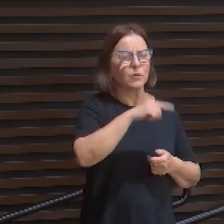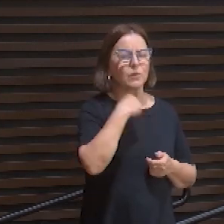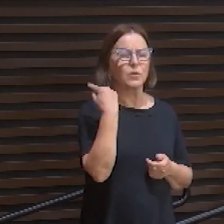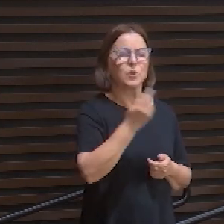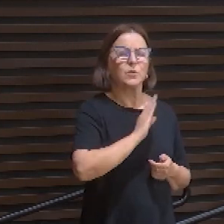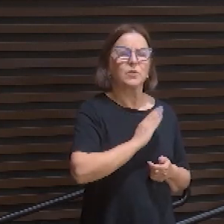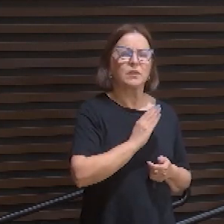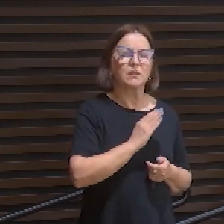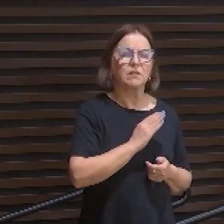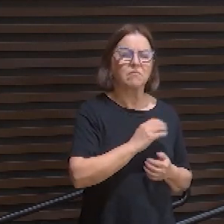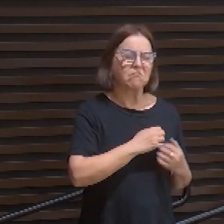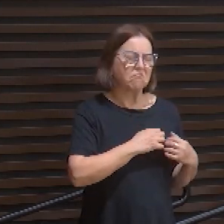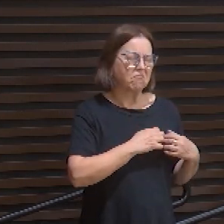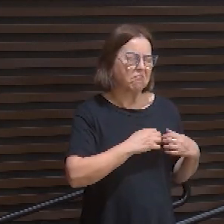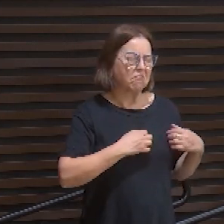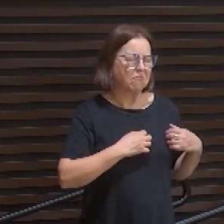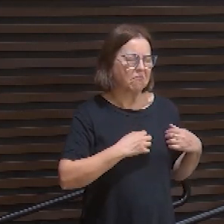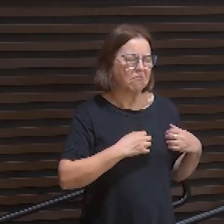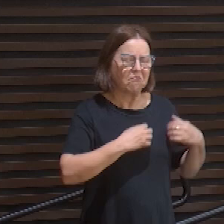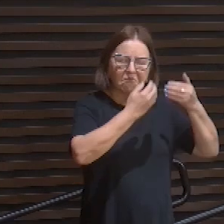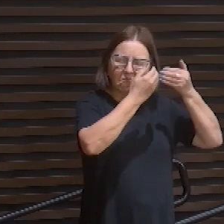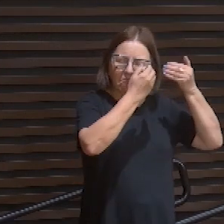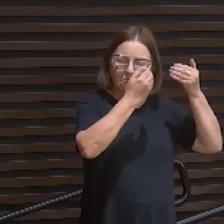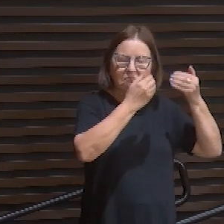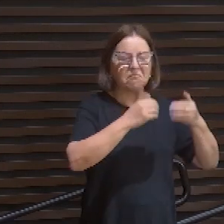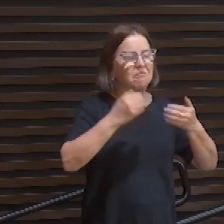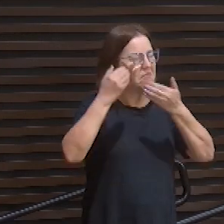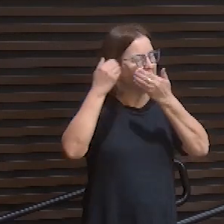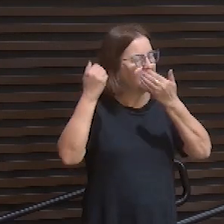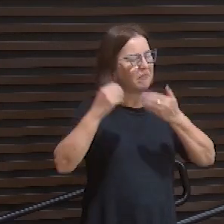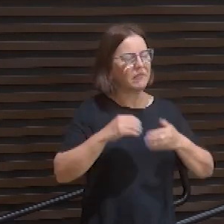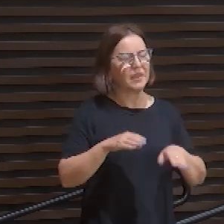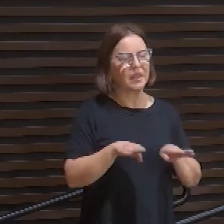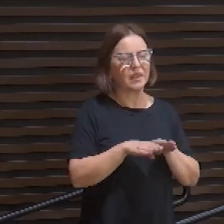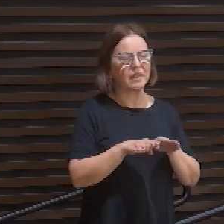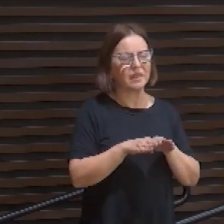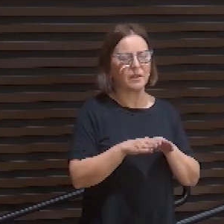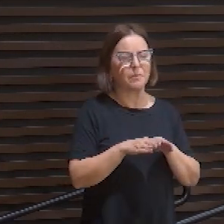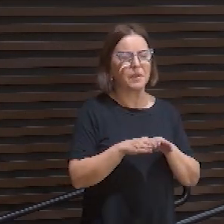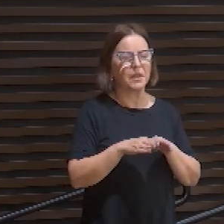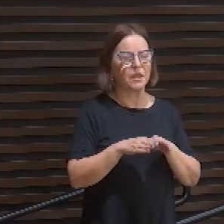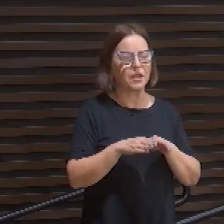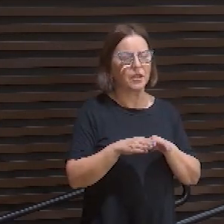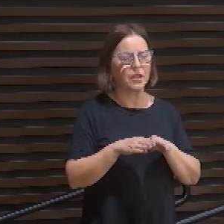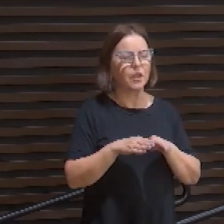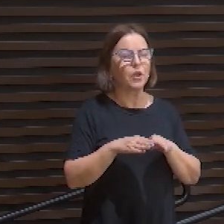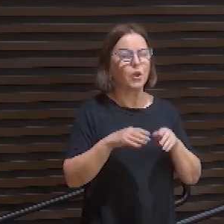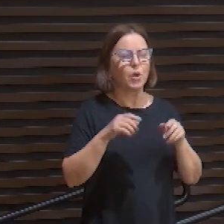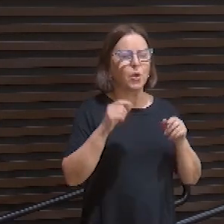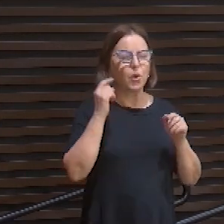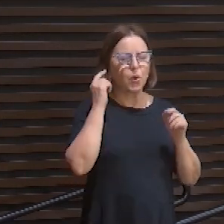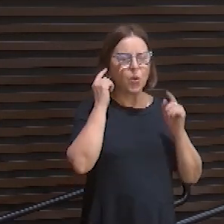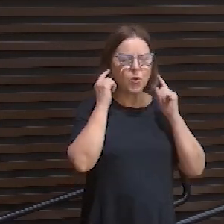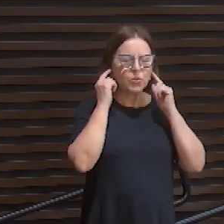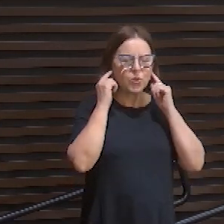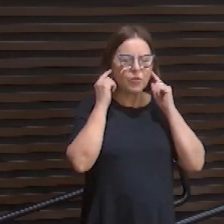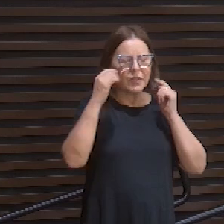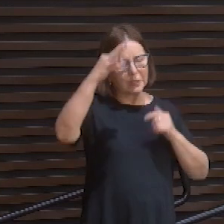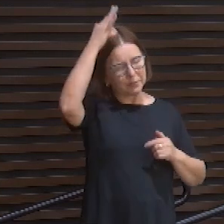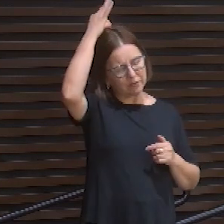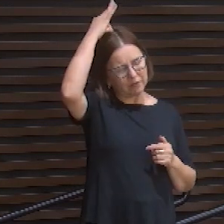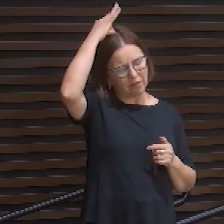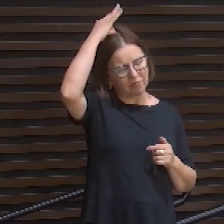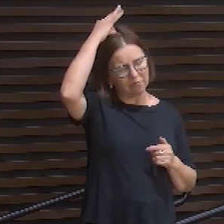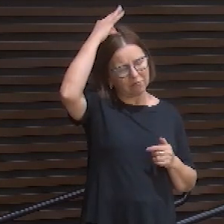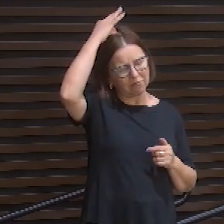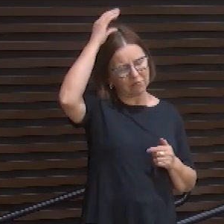coração se abram, como também os ouvidos espirituais, e que Tu fales a